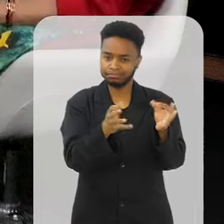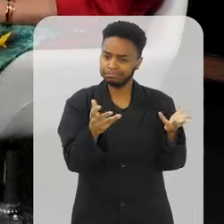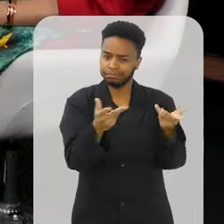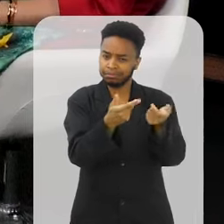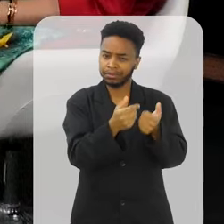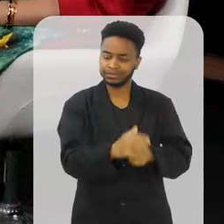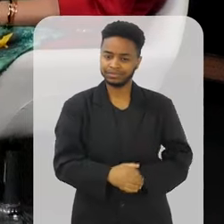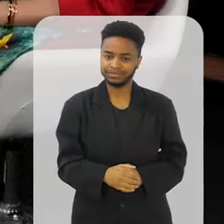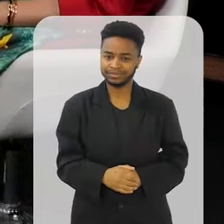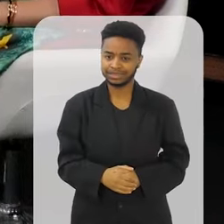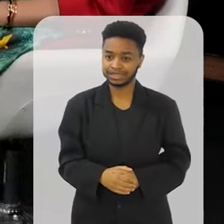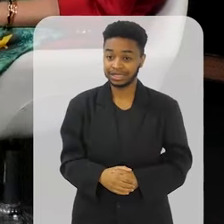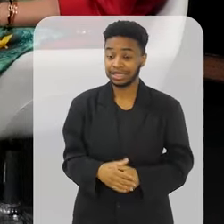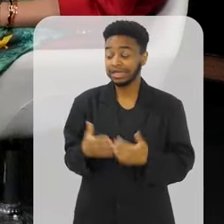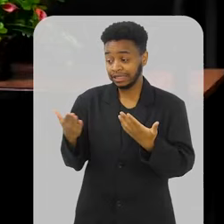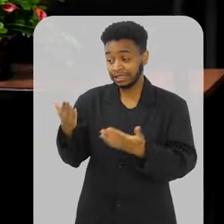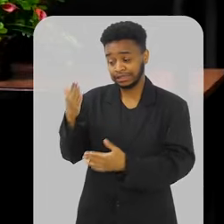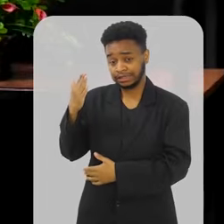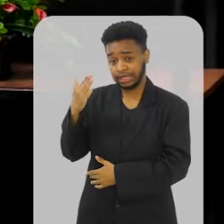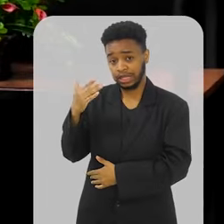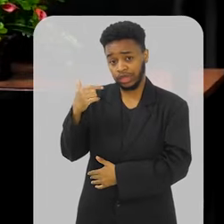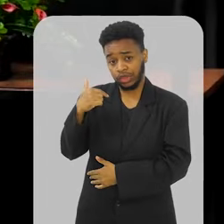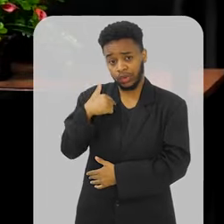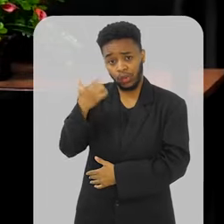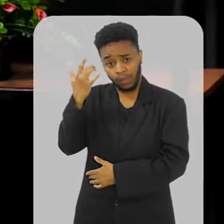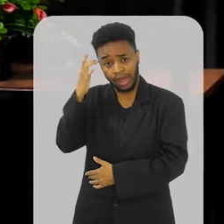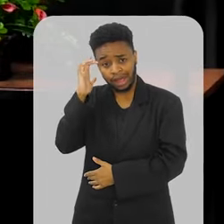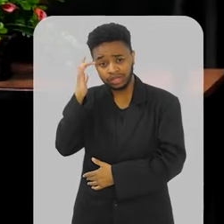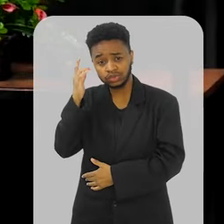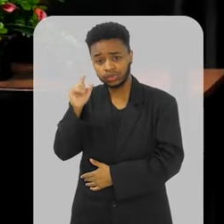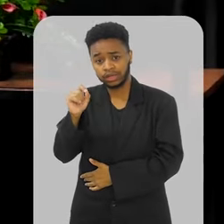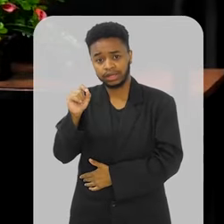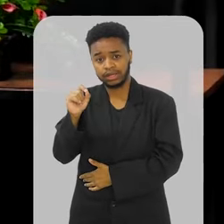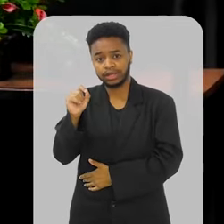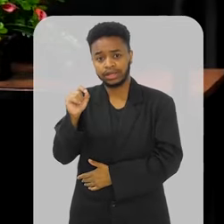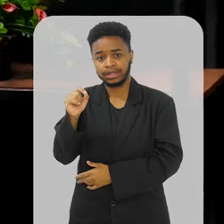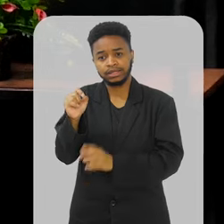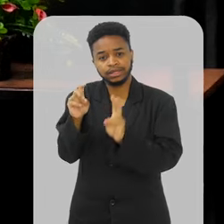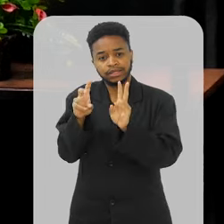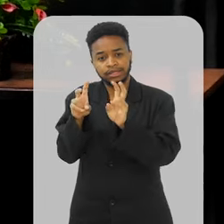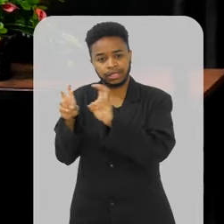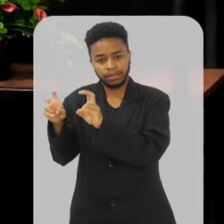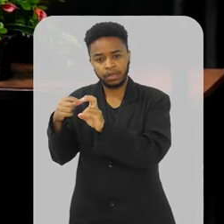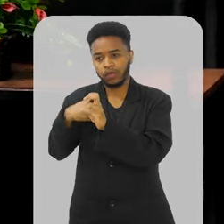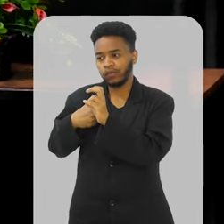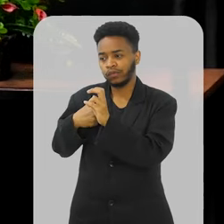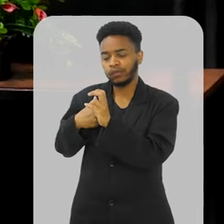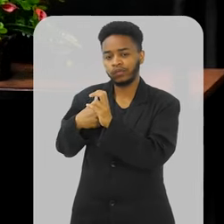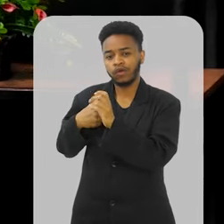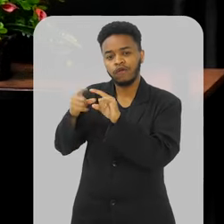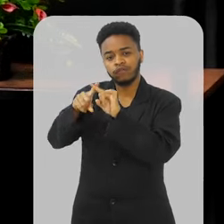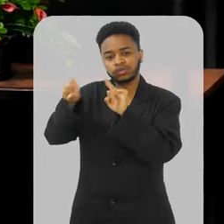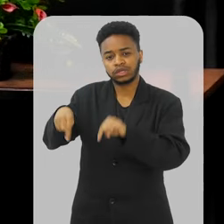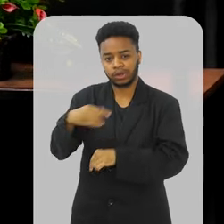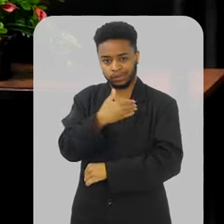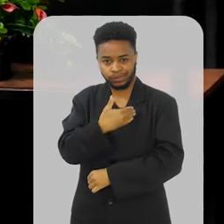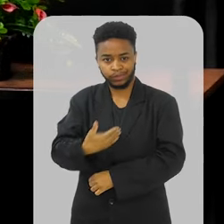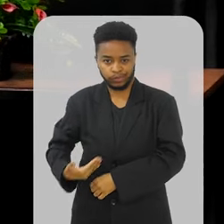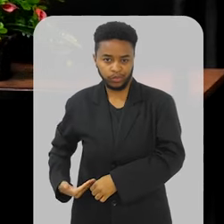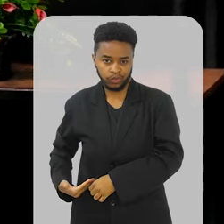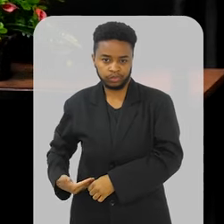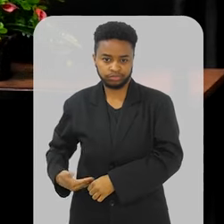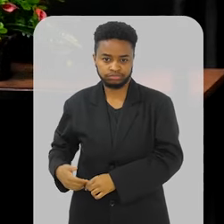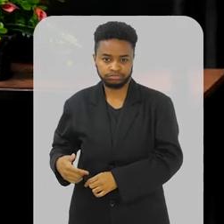fantástica sabe Luzia eu acho eh que dentro dessa graça de de ser um servidor público né